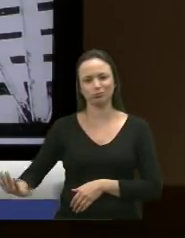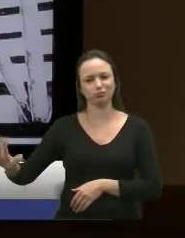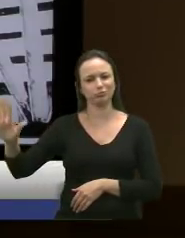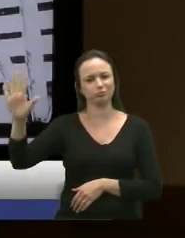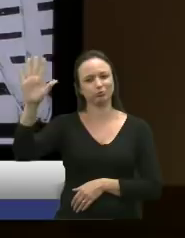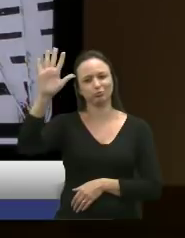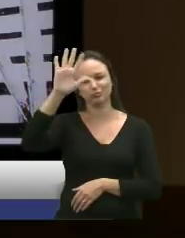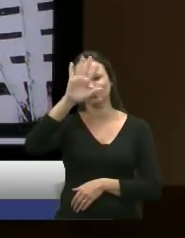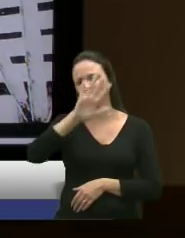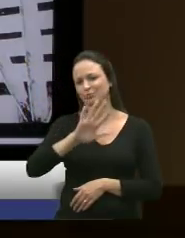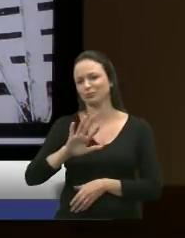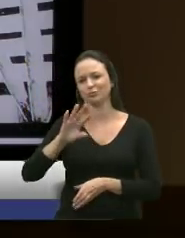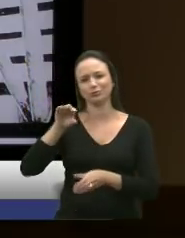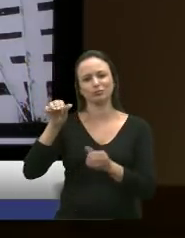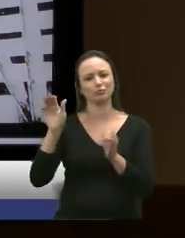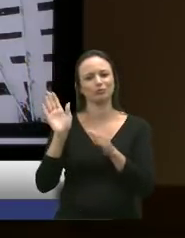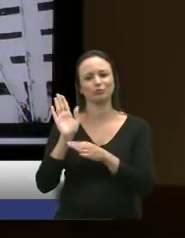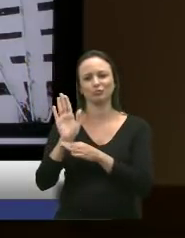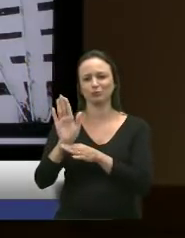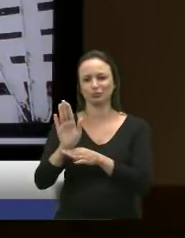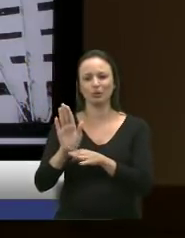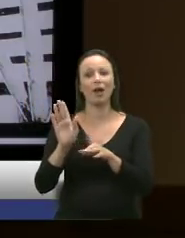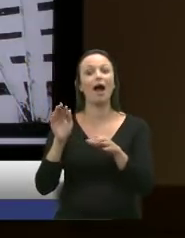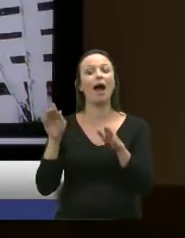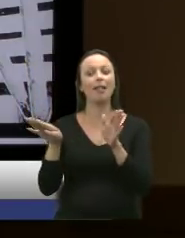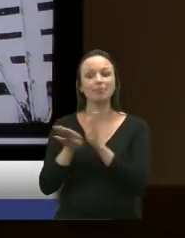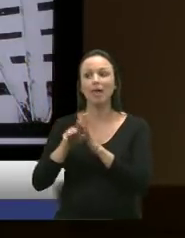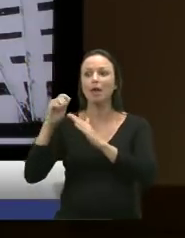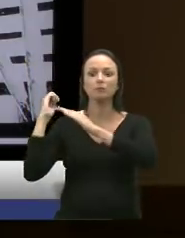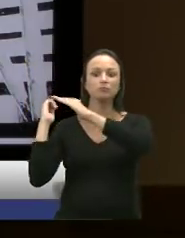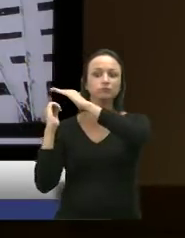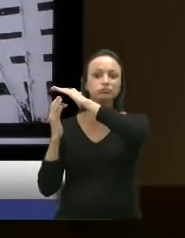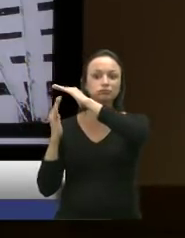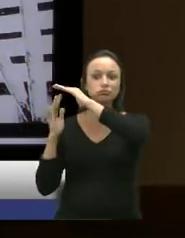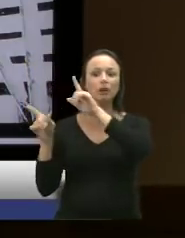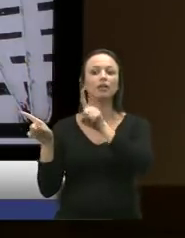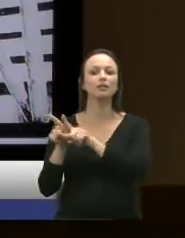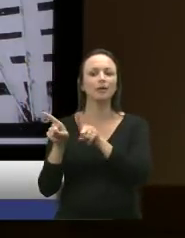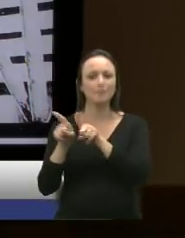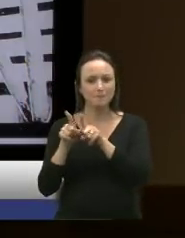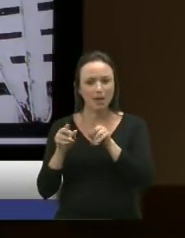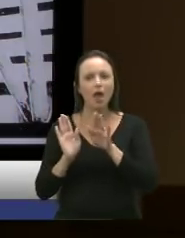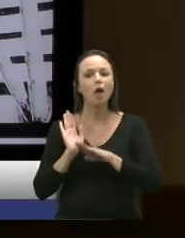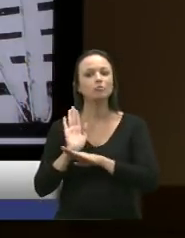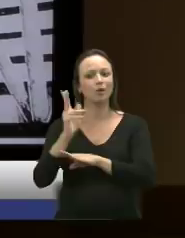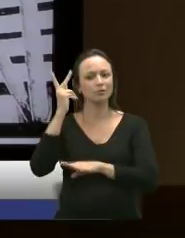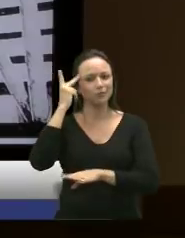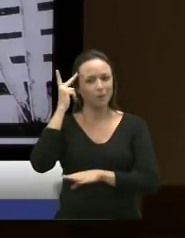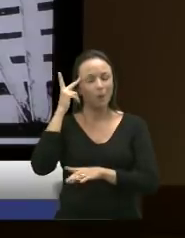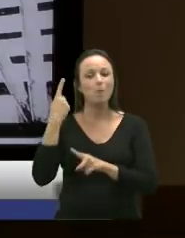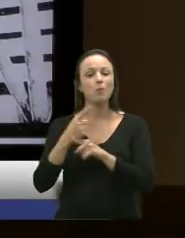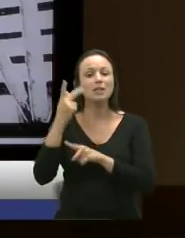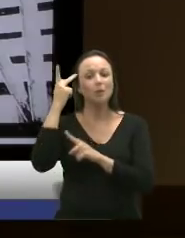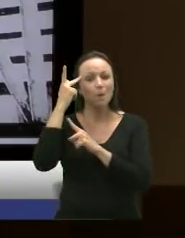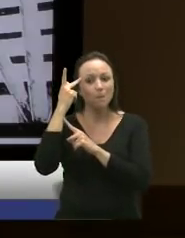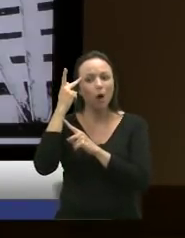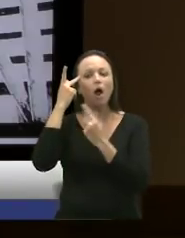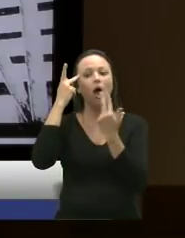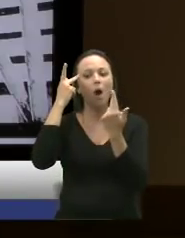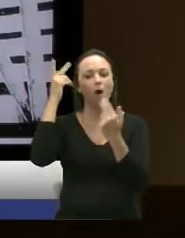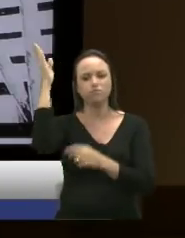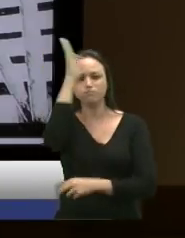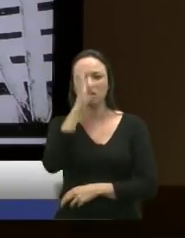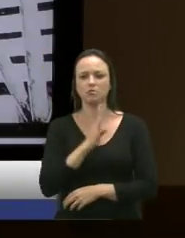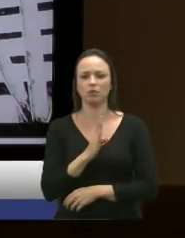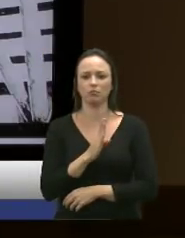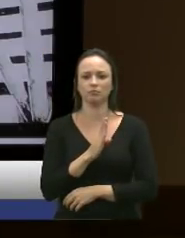até imigrantes, que representavam São Paulo, porque São Paulo representava o Brasil. Sabe o que era Getúlio?